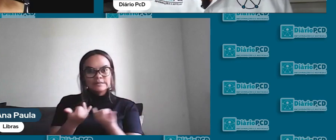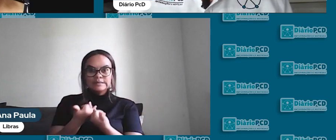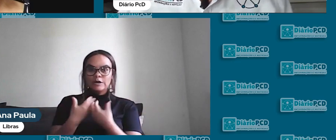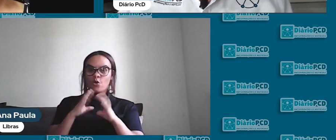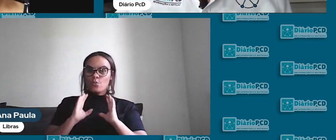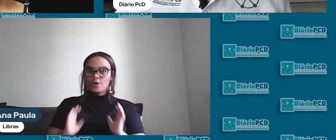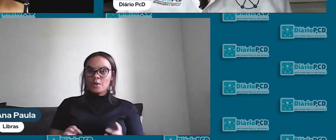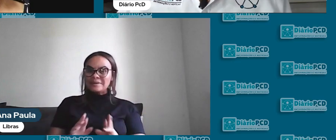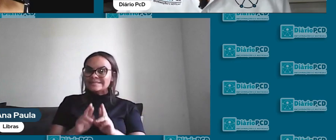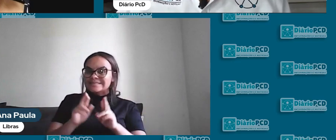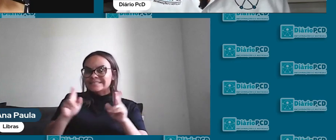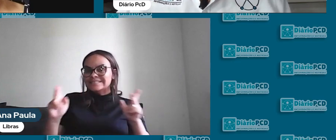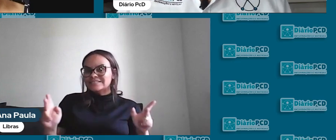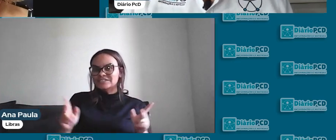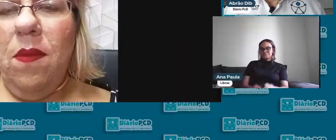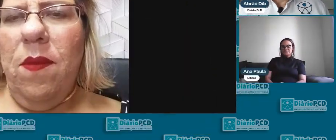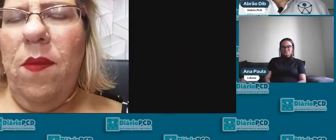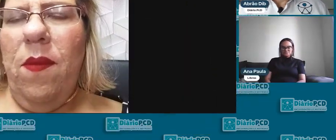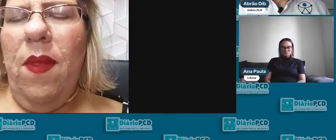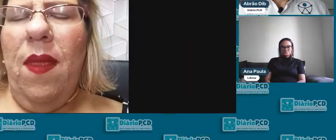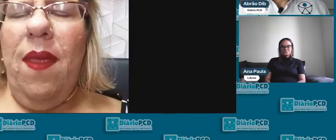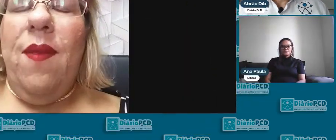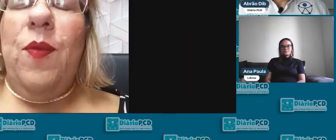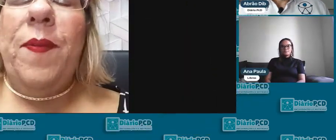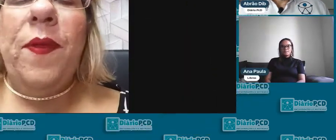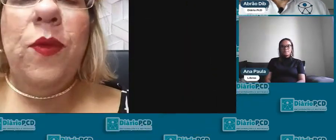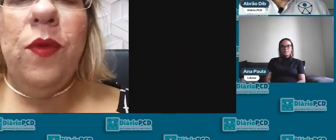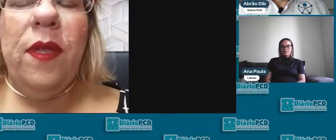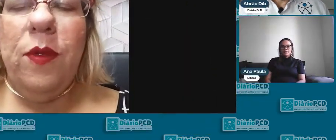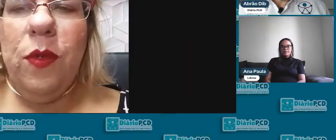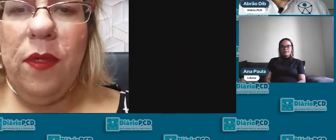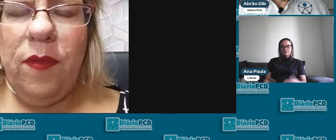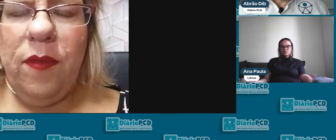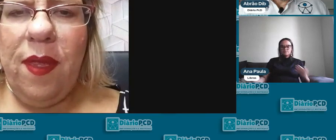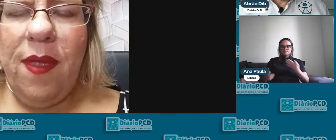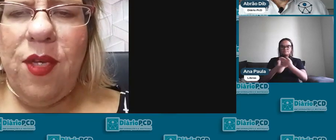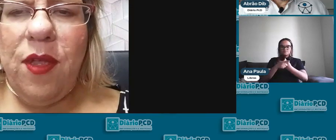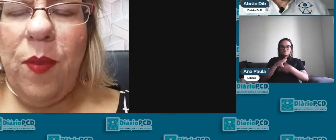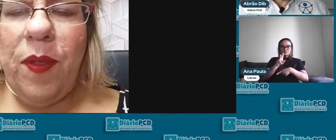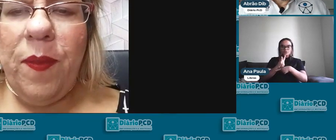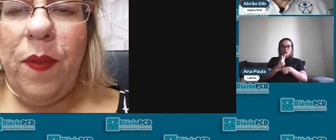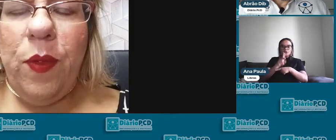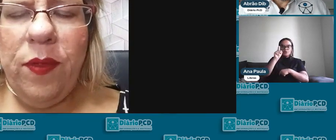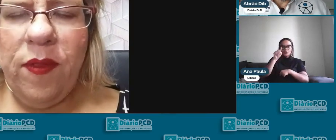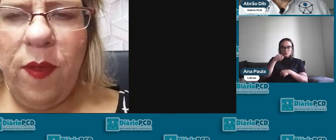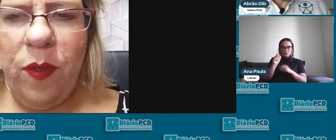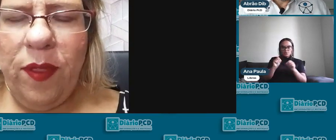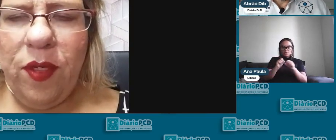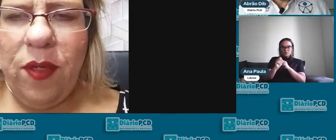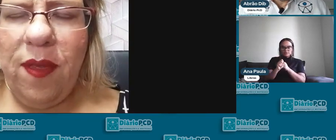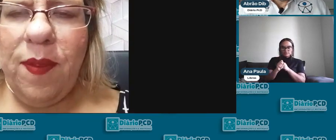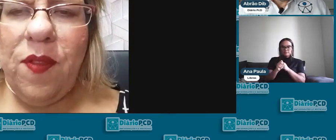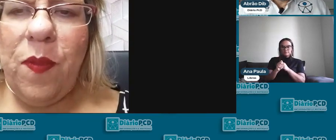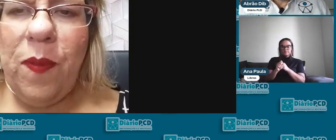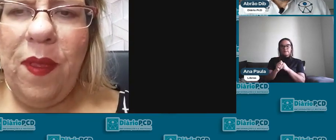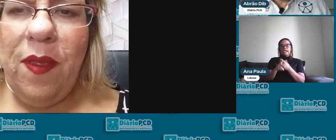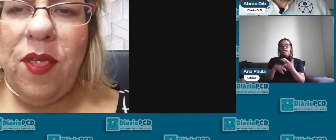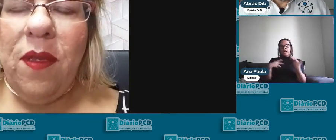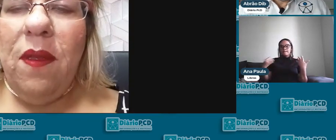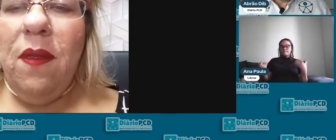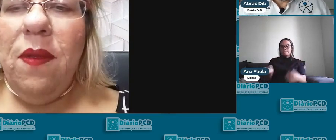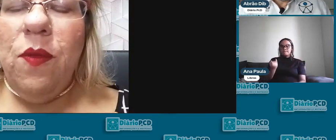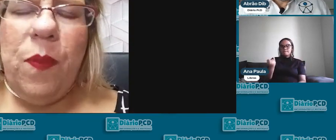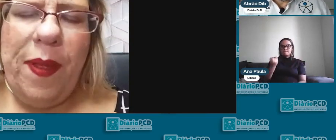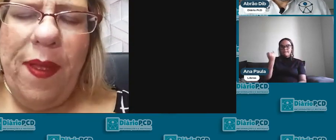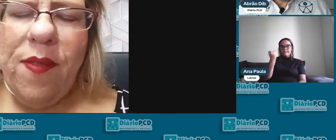relação a essa questão, doutora? O papel do cuidador, na verdade, é um papel muito extenuante, né?